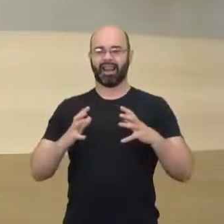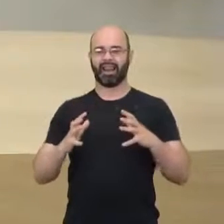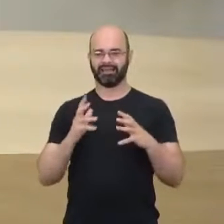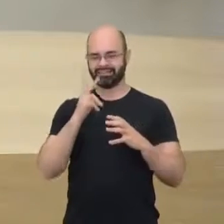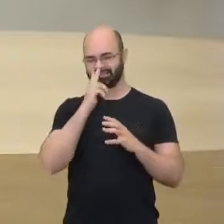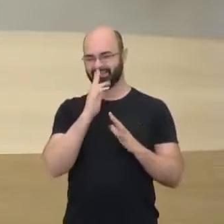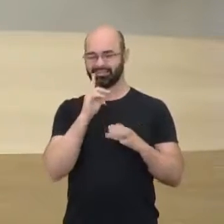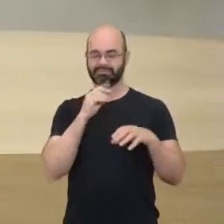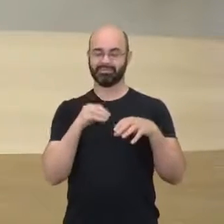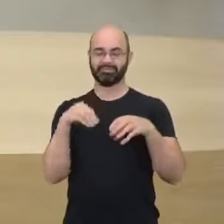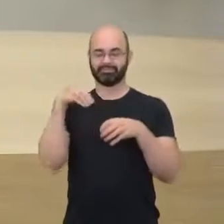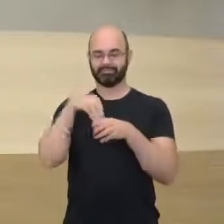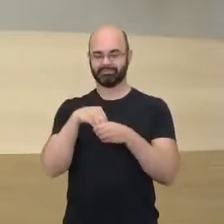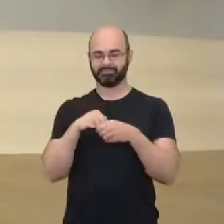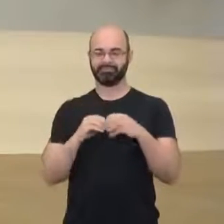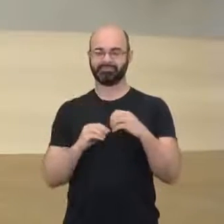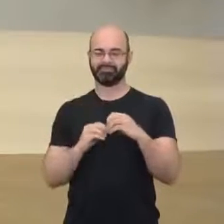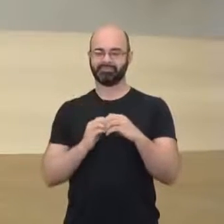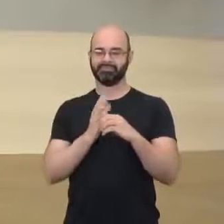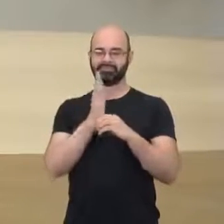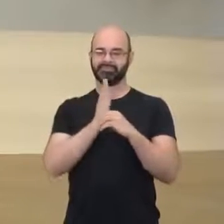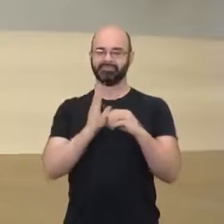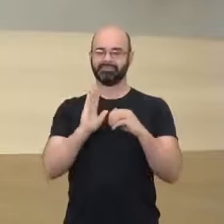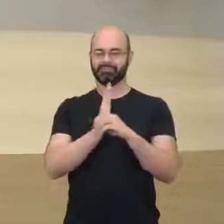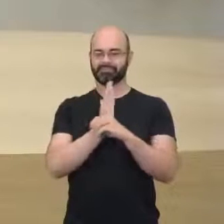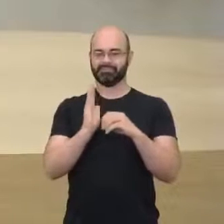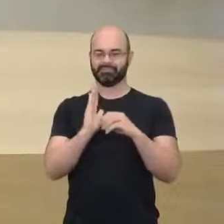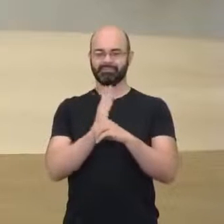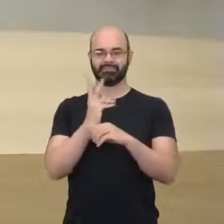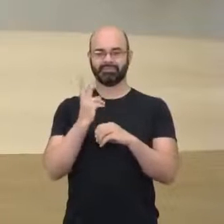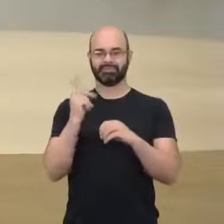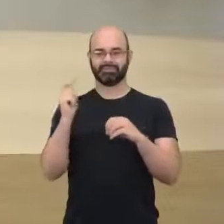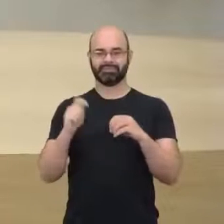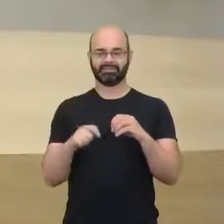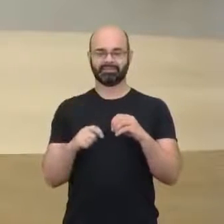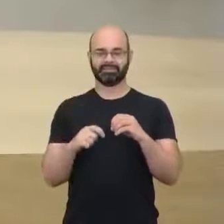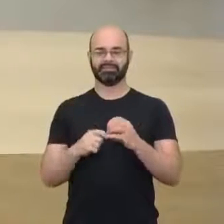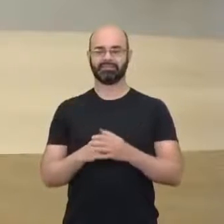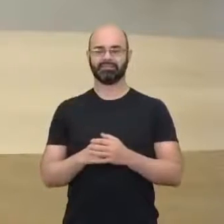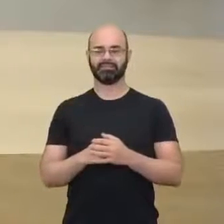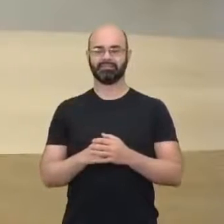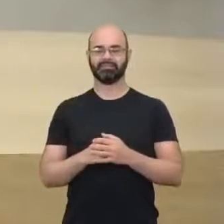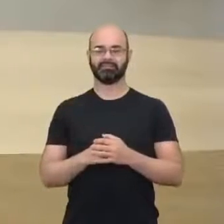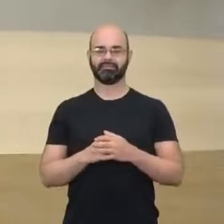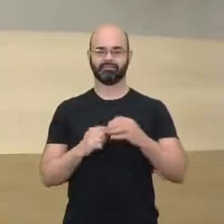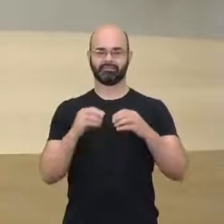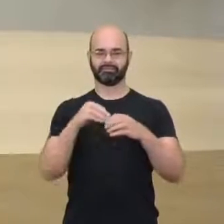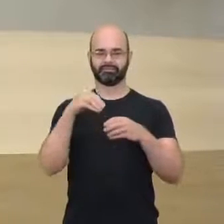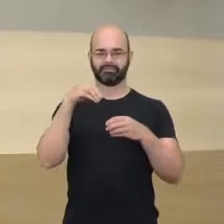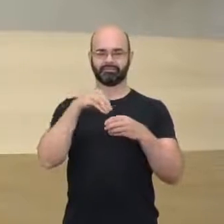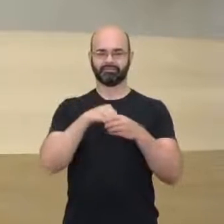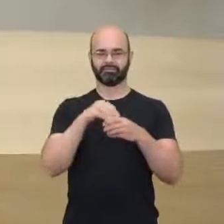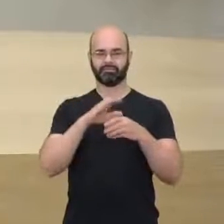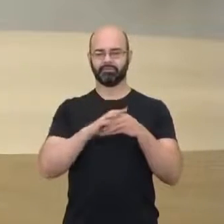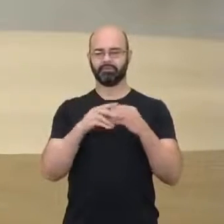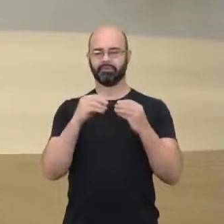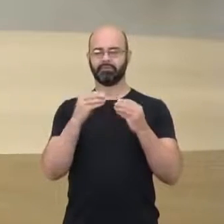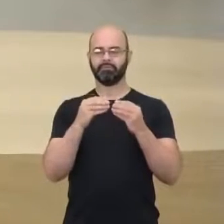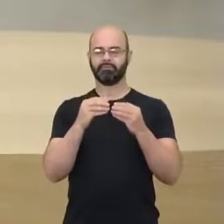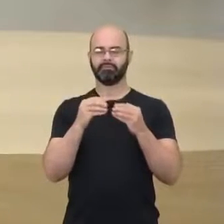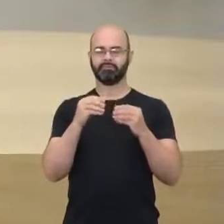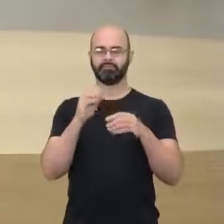o núcleo, que você pode dividir em duas partes, conforme está lá, né? Você tem o núcleo mais inferior que vai ser líquido, vai